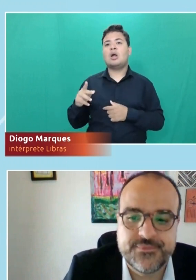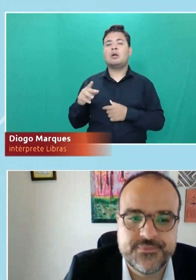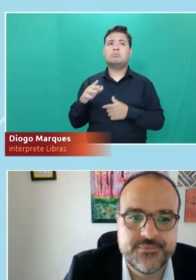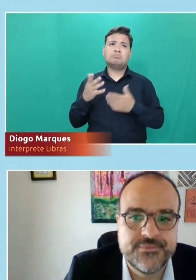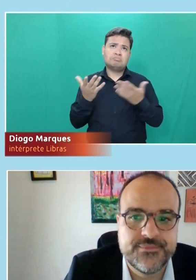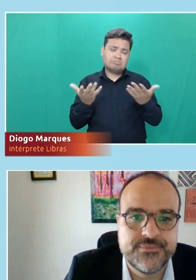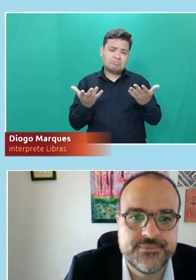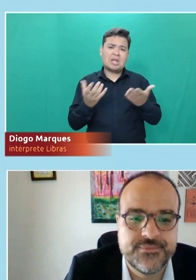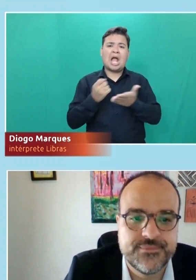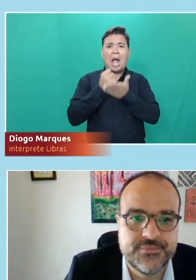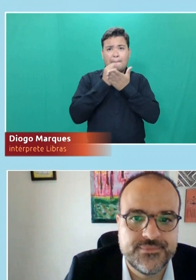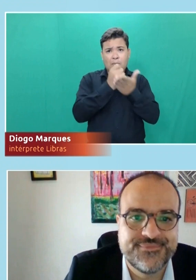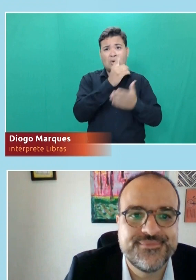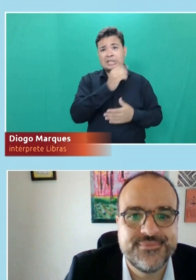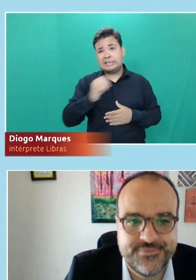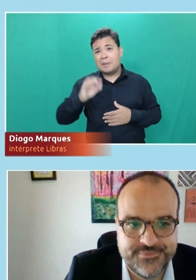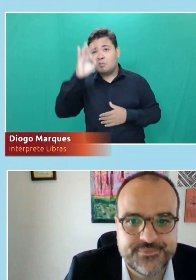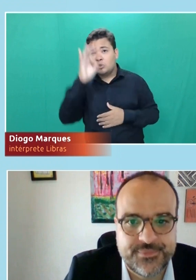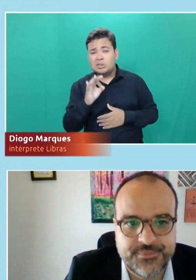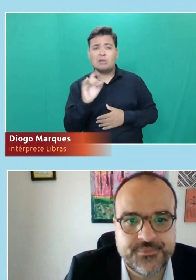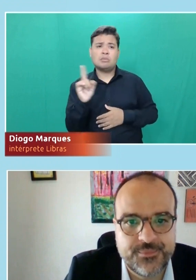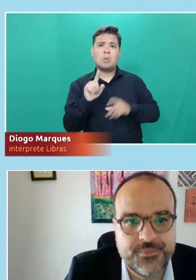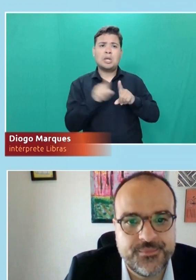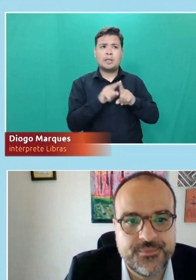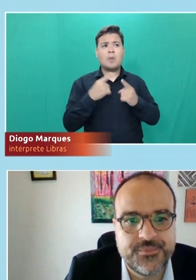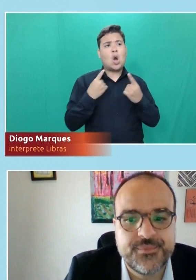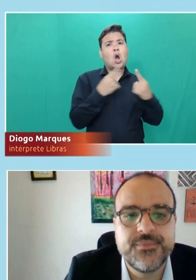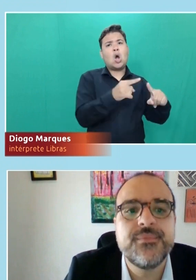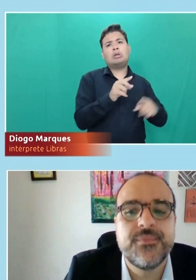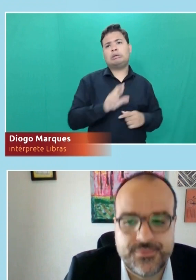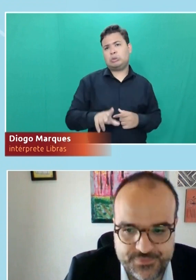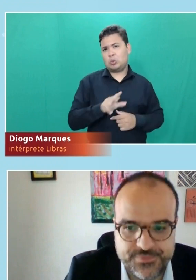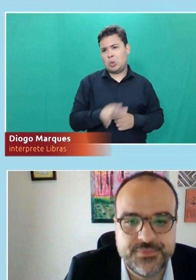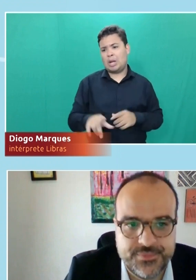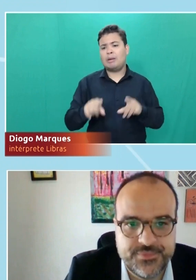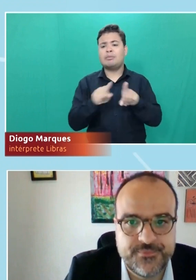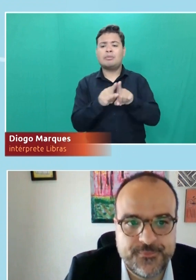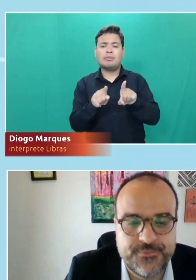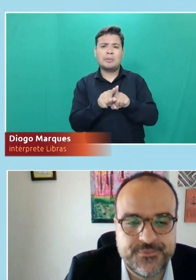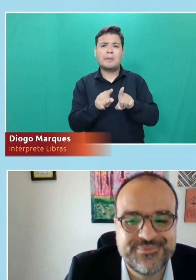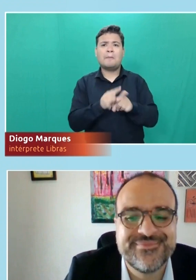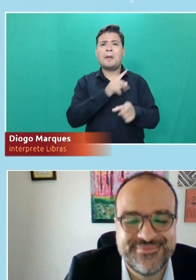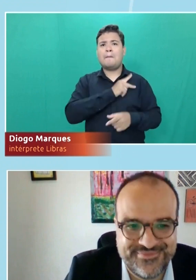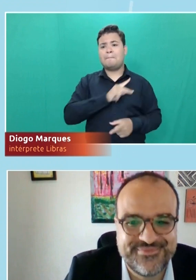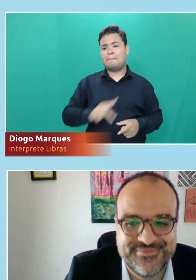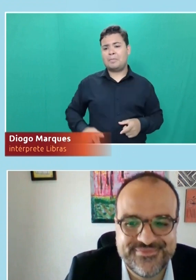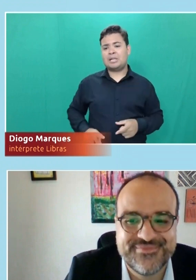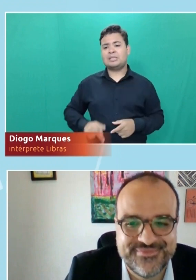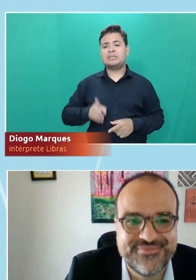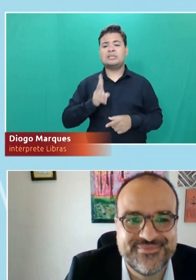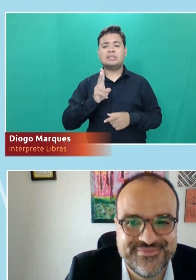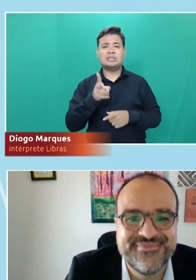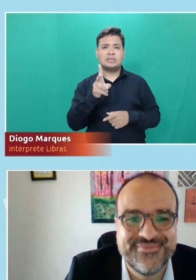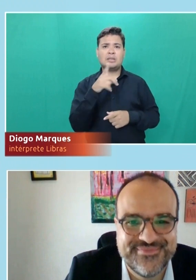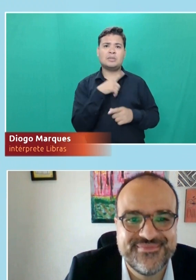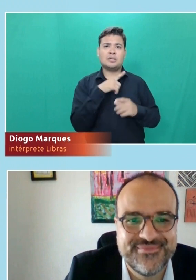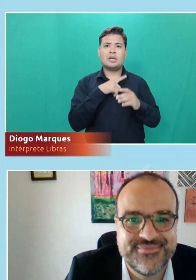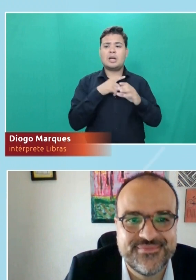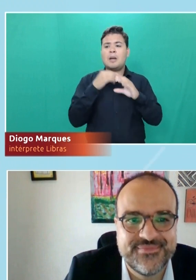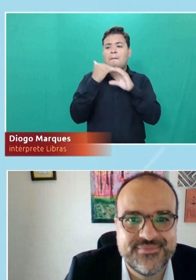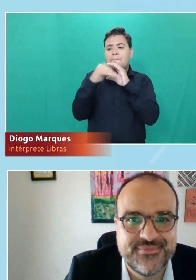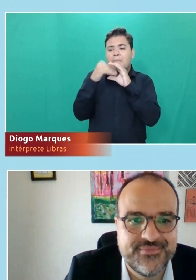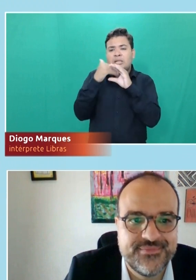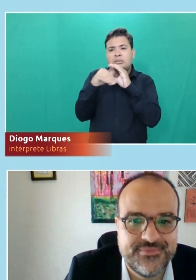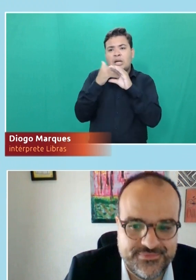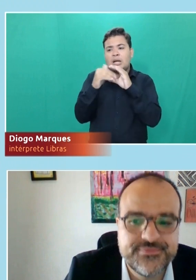também não desaprovam essa atitude. O próprio presidente, que fica a todo momento mandando mensagens cifradas, né, para